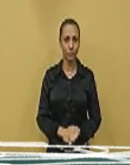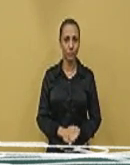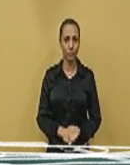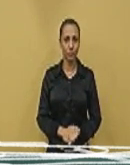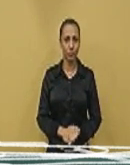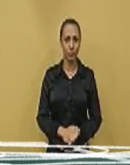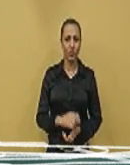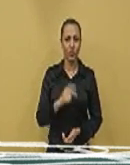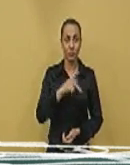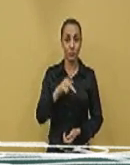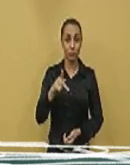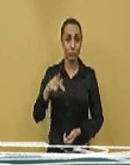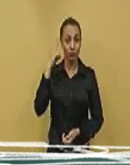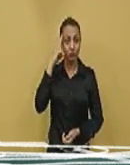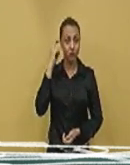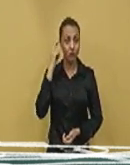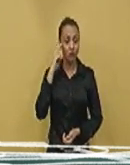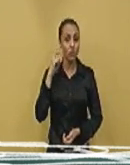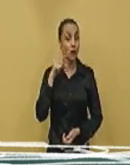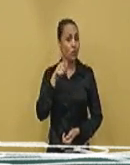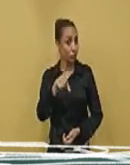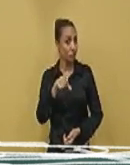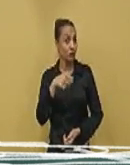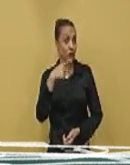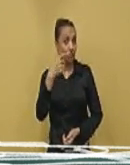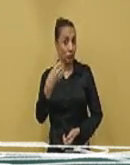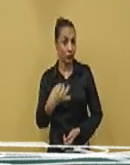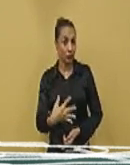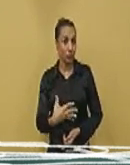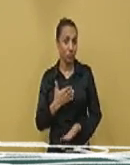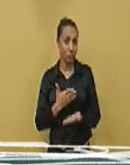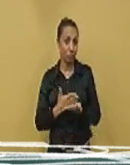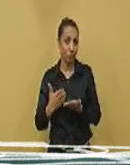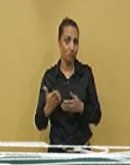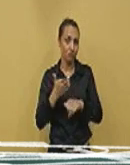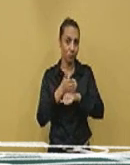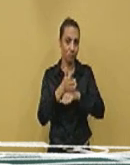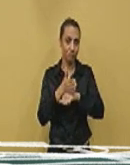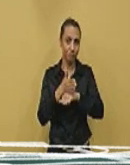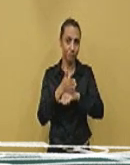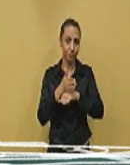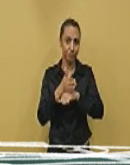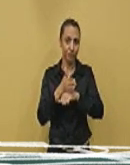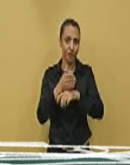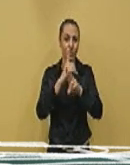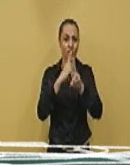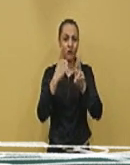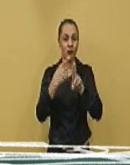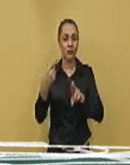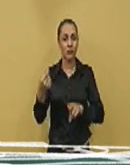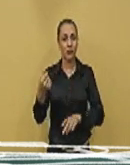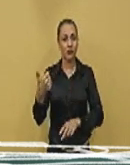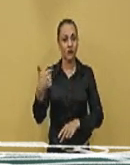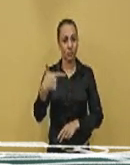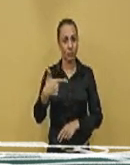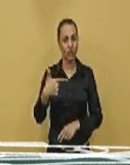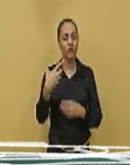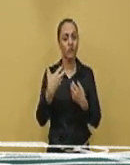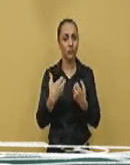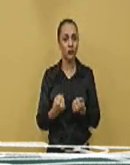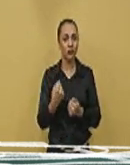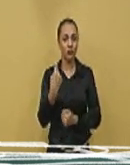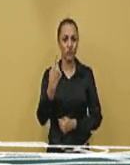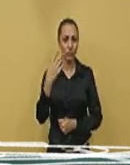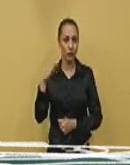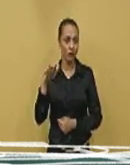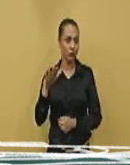Professor Etienne, o senhor tem dito que ingressou na UFGD em 2012, né, e assumiu por um ano e meio o